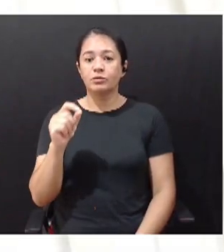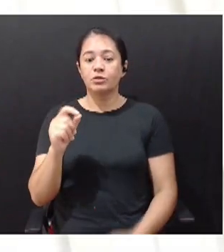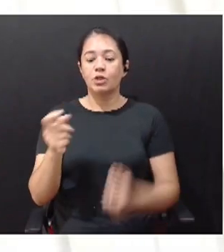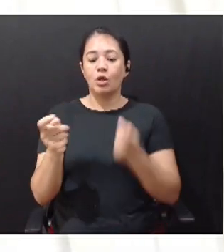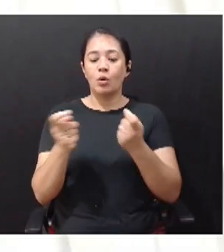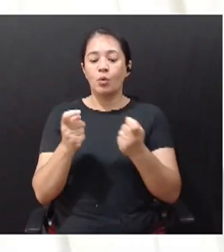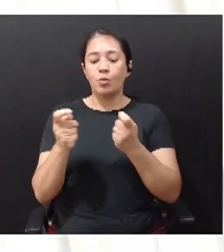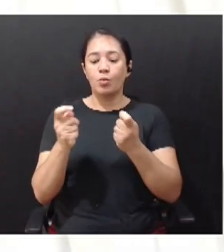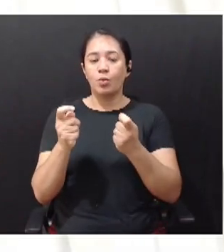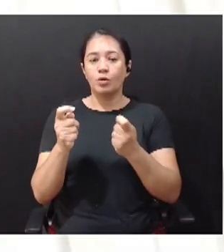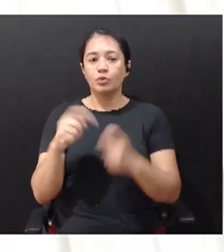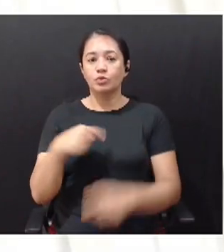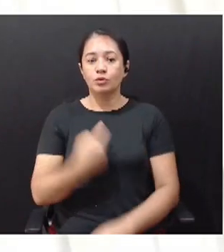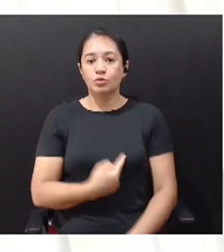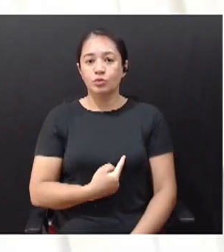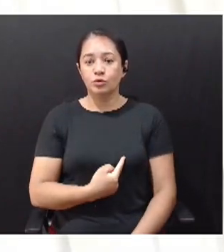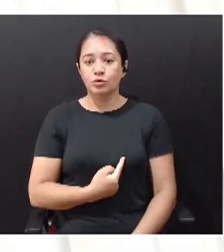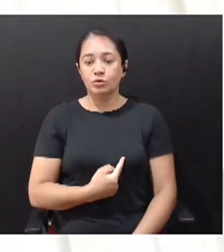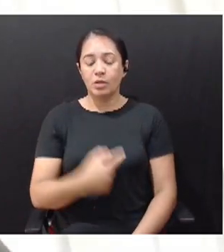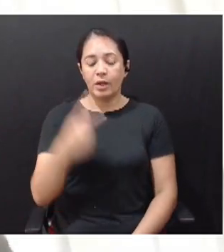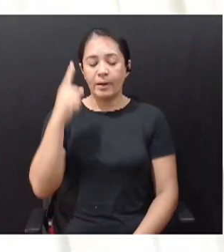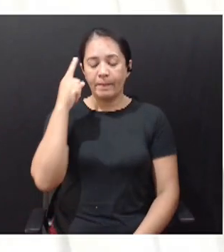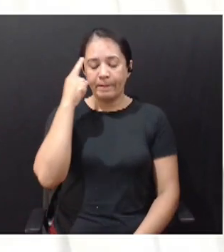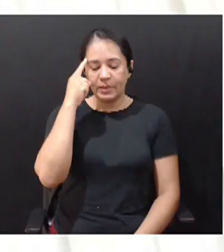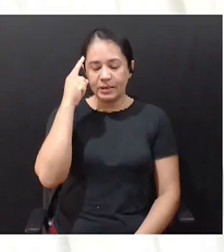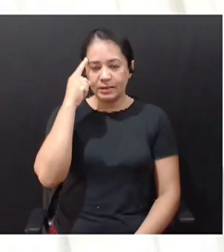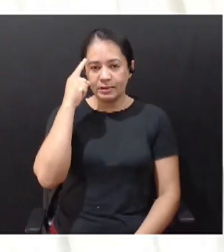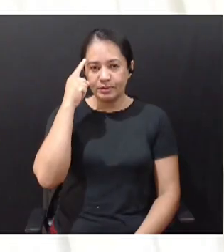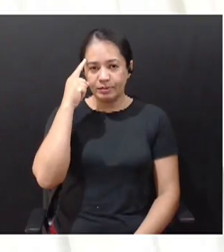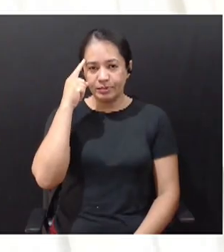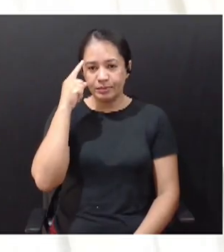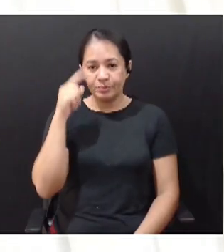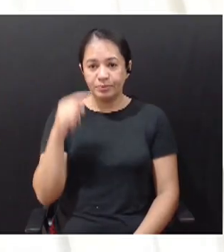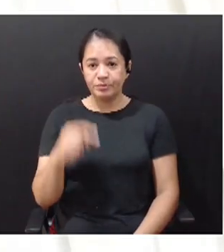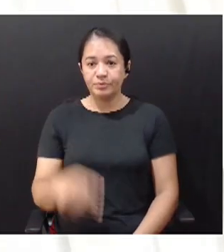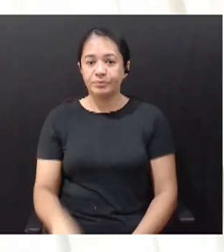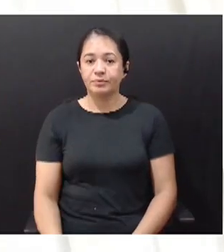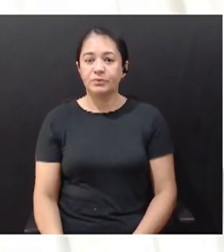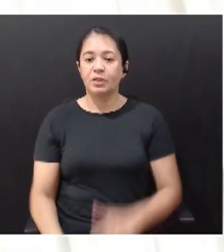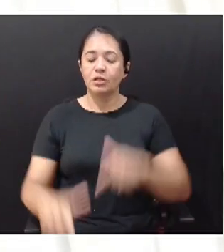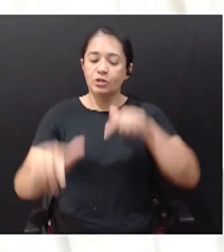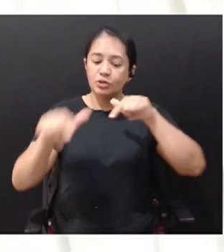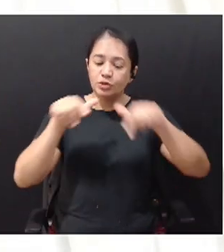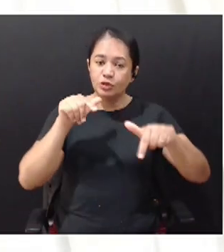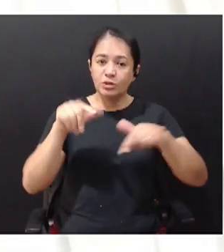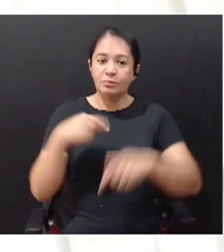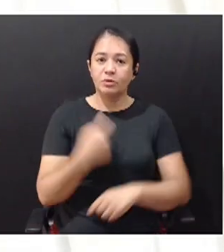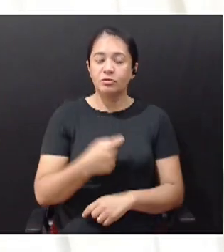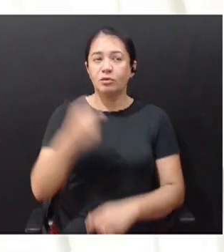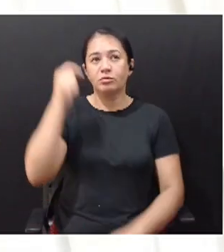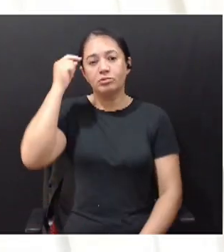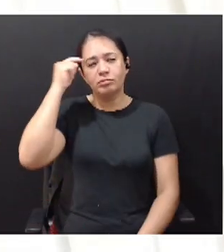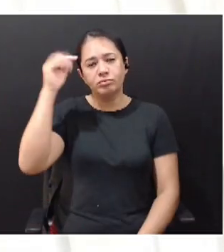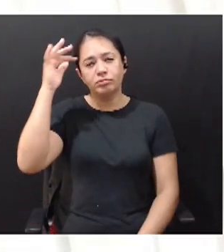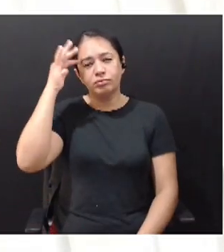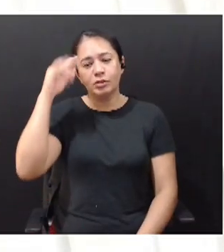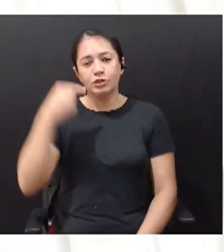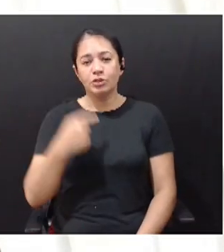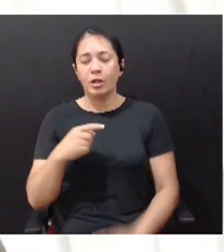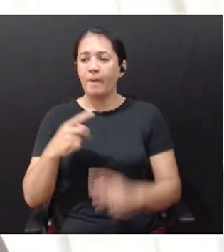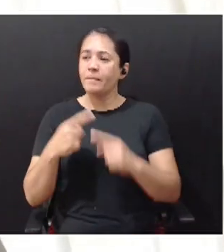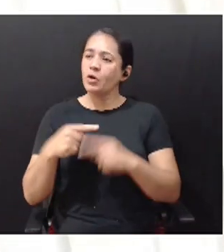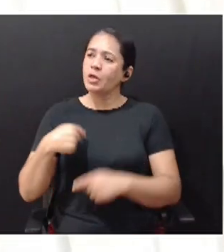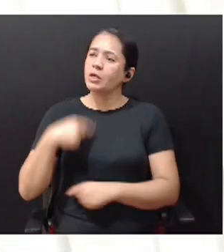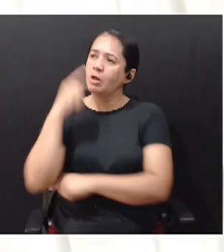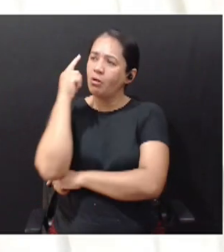nossos pensamentos, né, Patrícia, de trabalharmos os nossos pensamentos. Nossa, mas por que eu estou pensando de uma